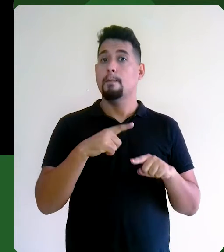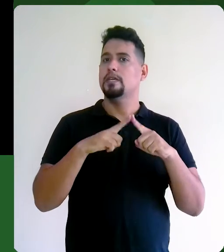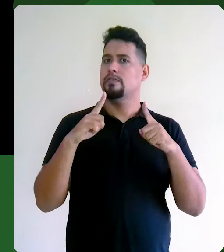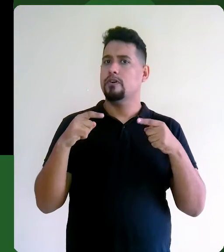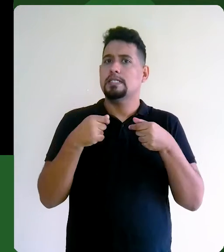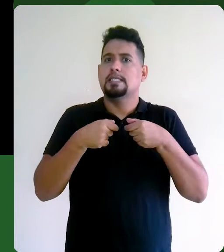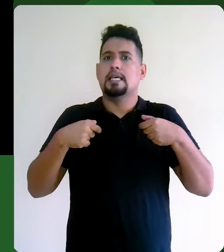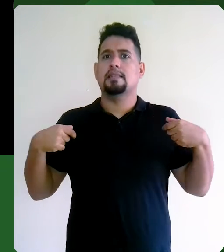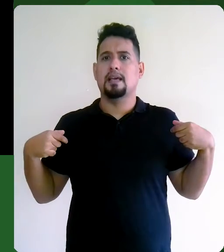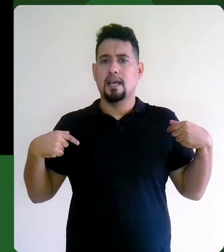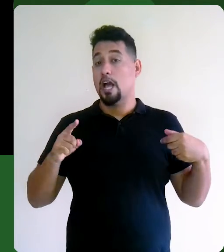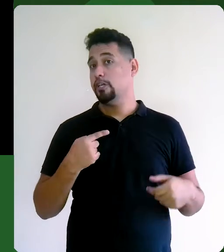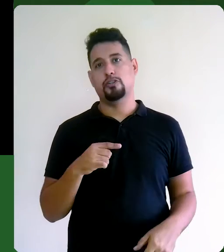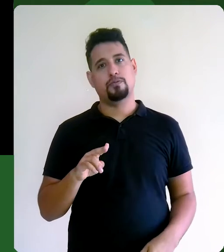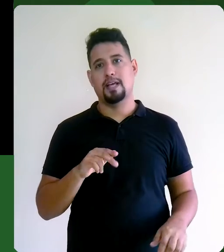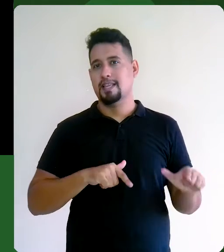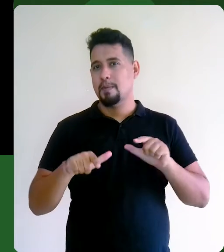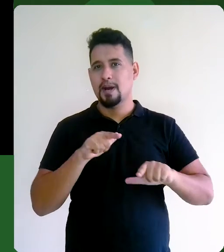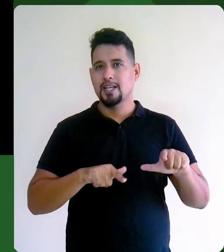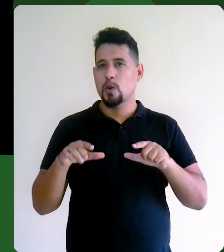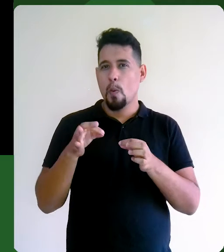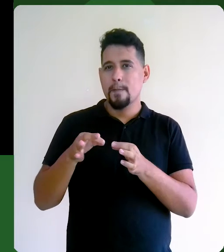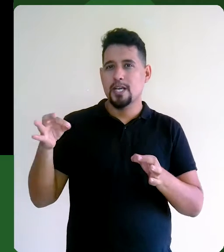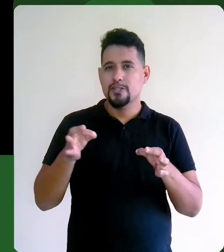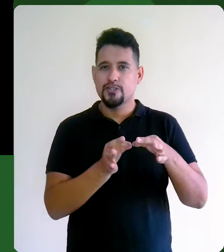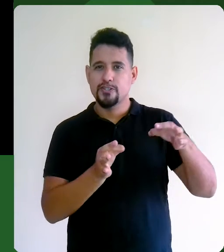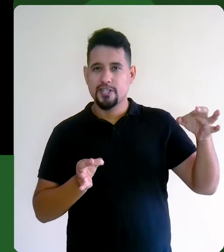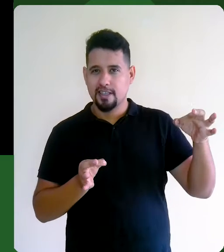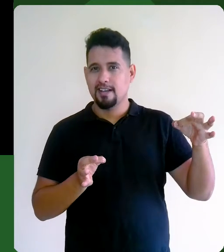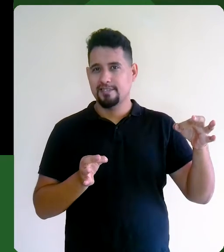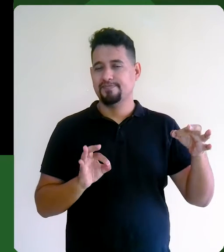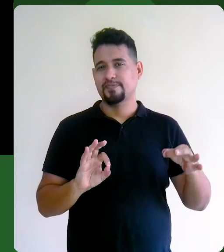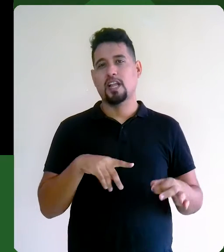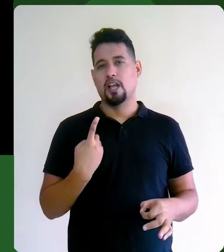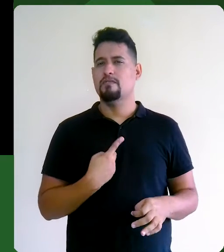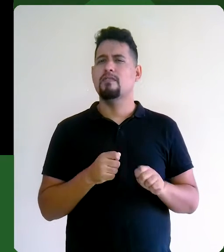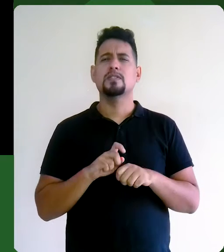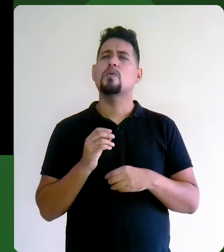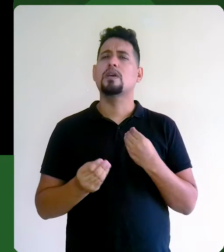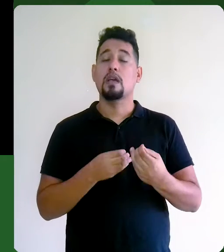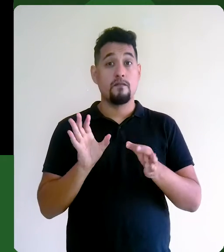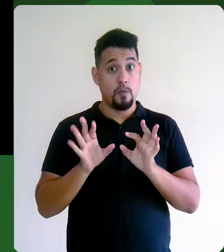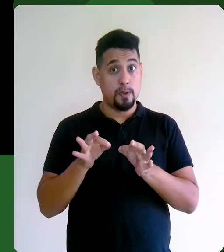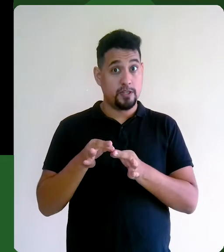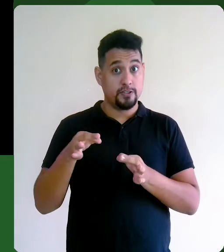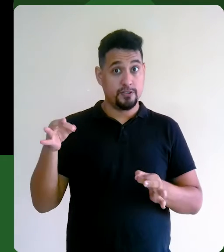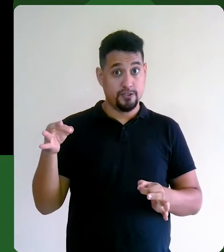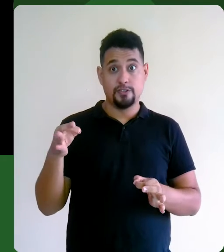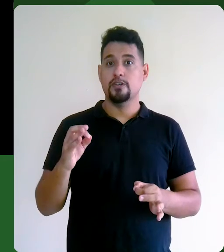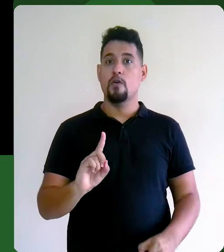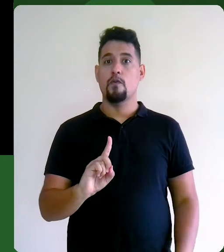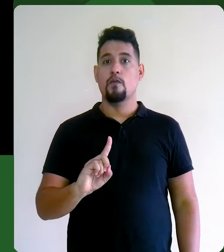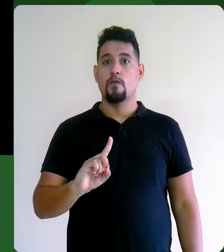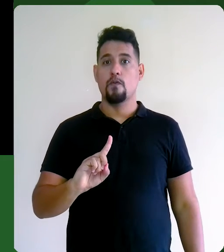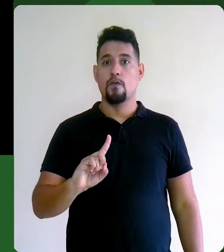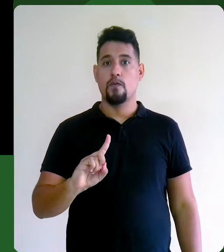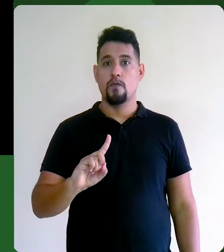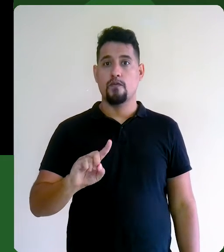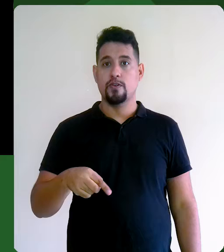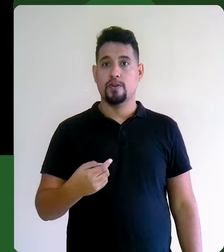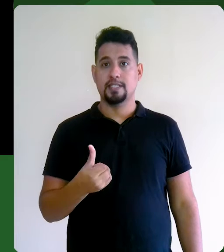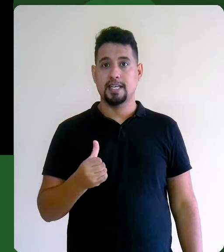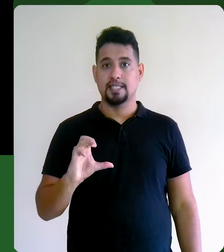pouco. Como nós não estamos trabalhando com medidas propriamente ditas, o que eu vou fazer? Eu vou medir, tem